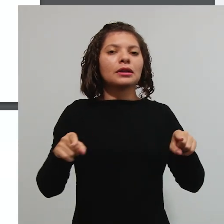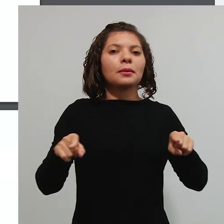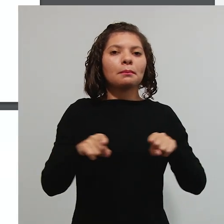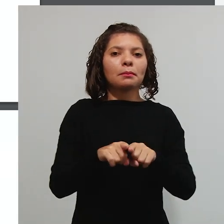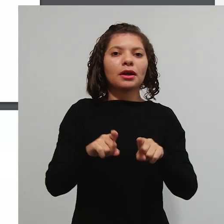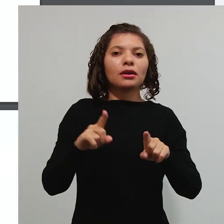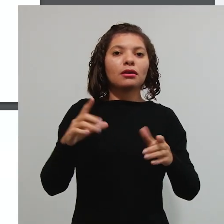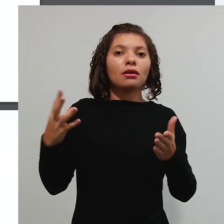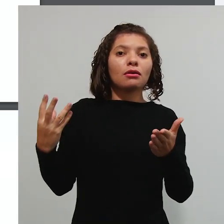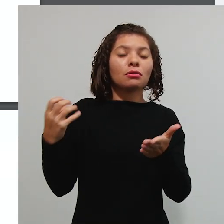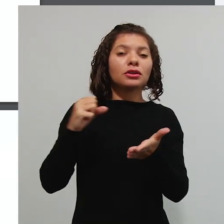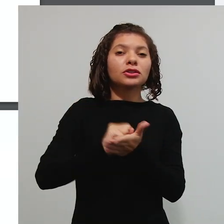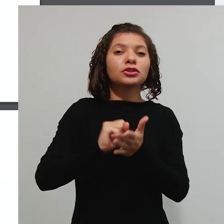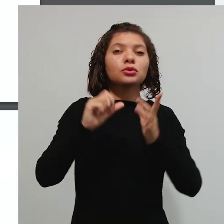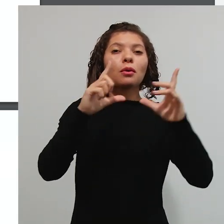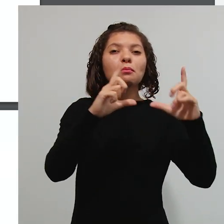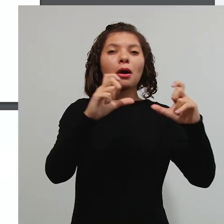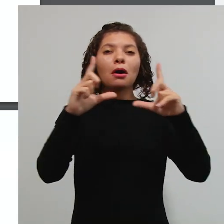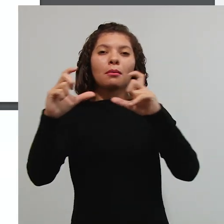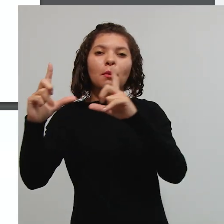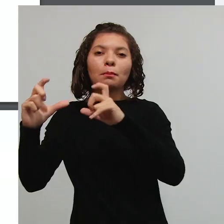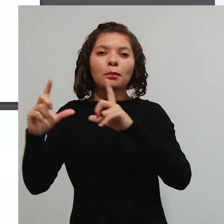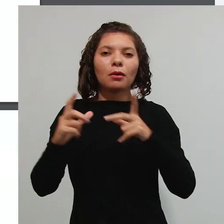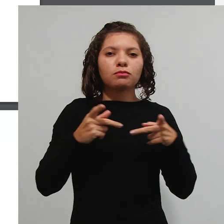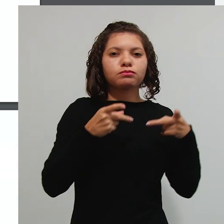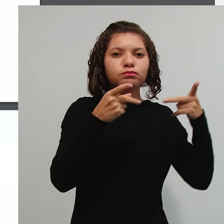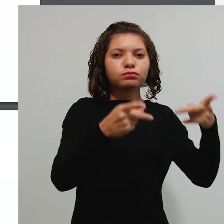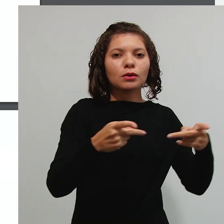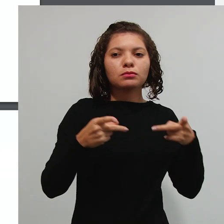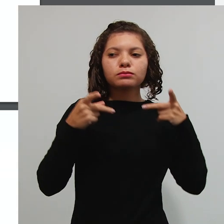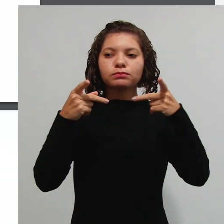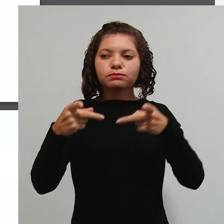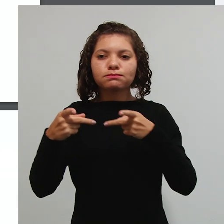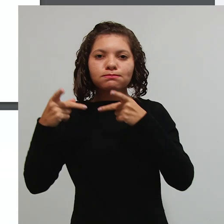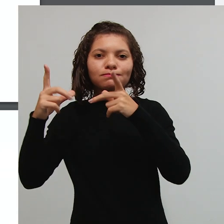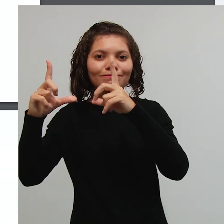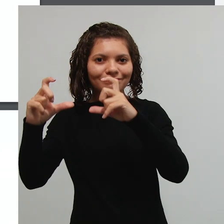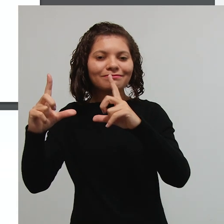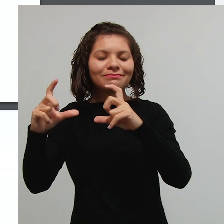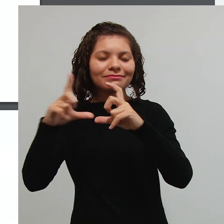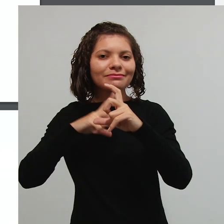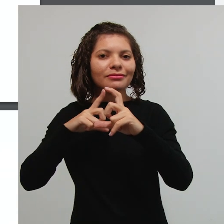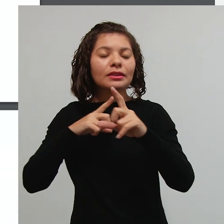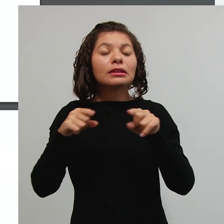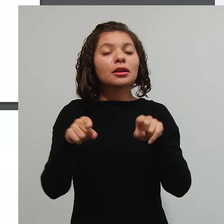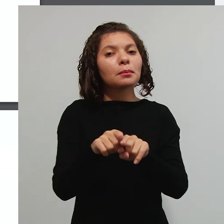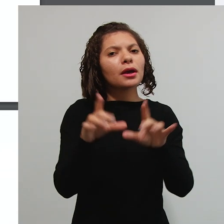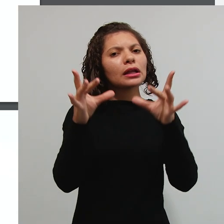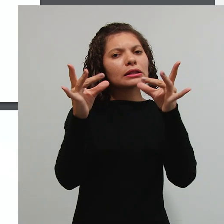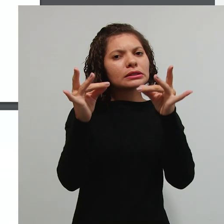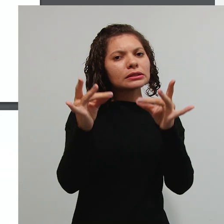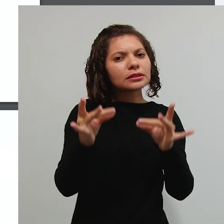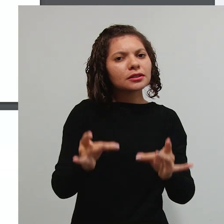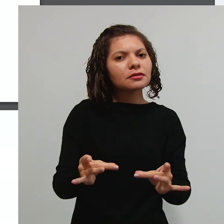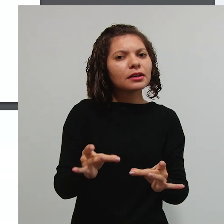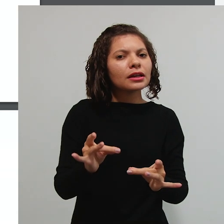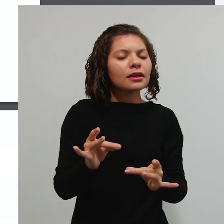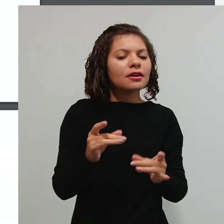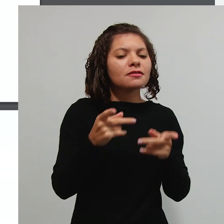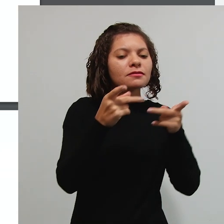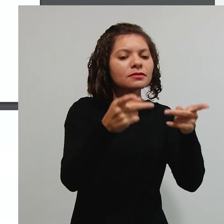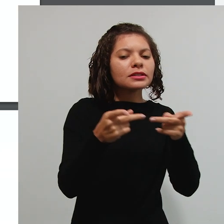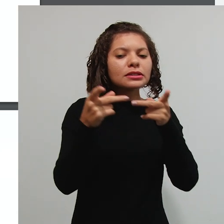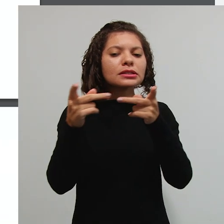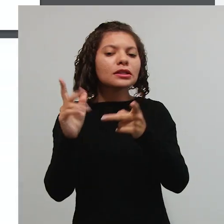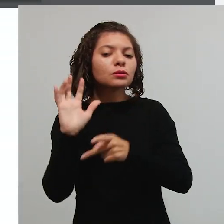registro fotográfico do circuito das visitas, tá bom? Bem como a descrição do que aconteceu nessas